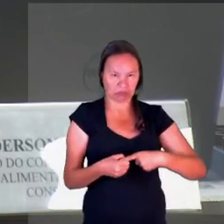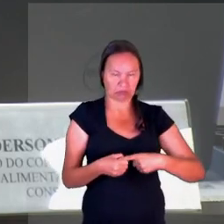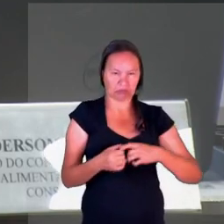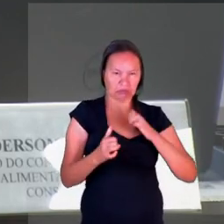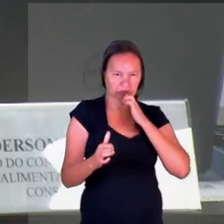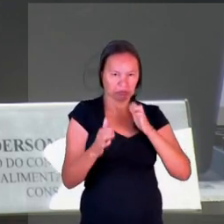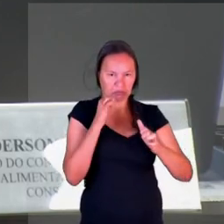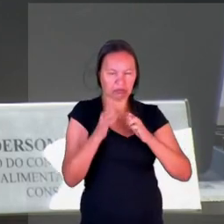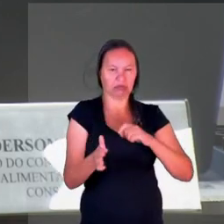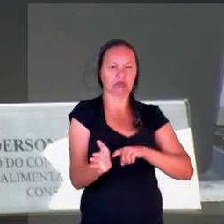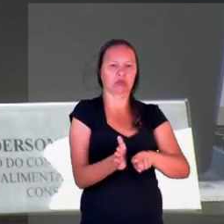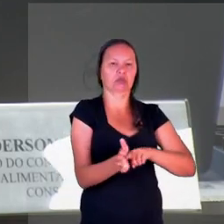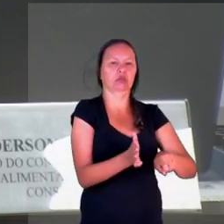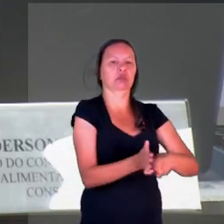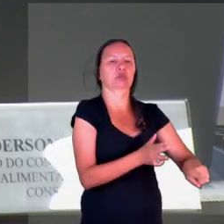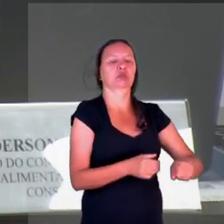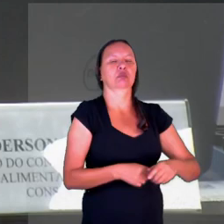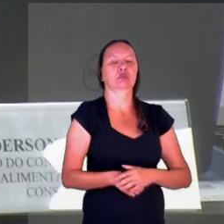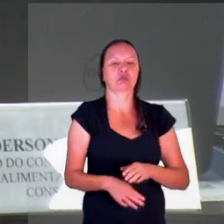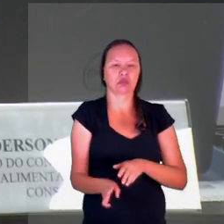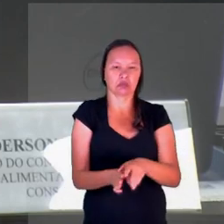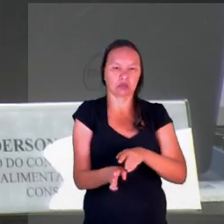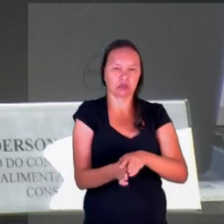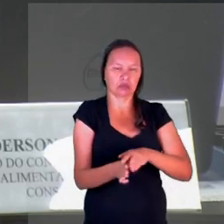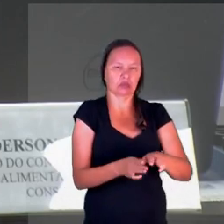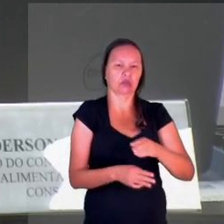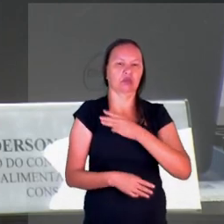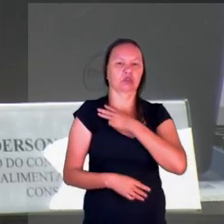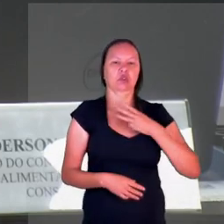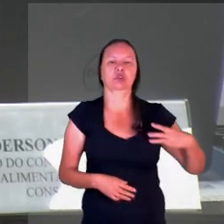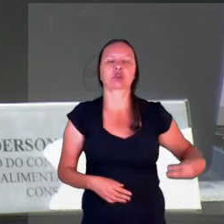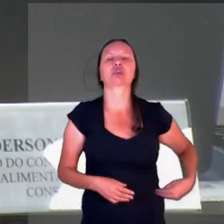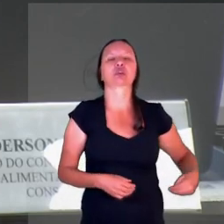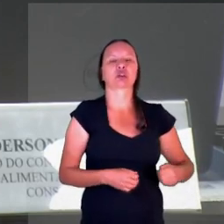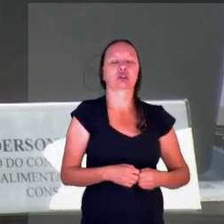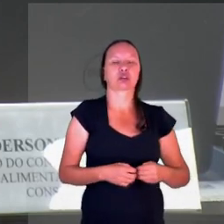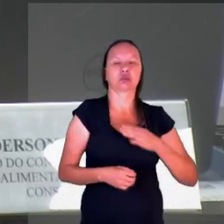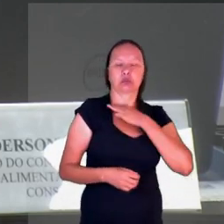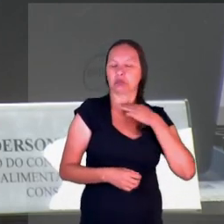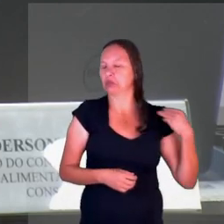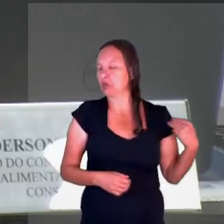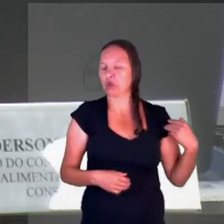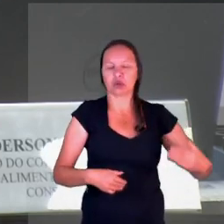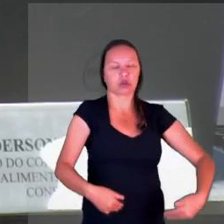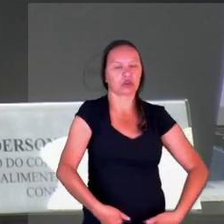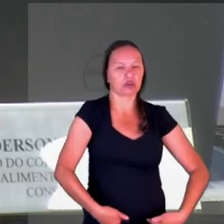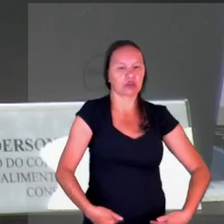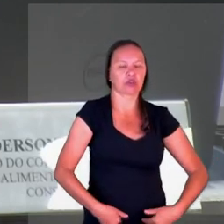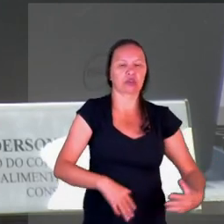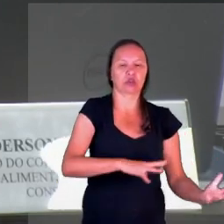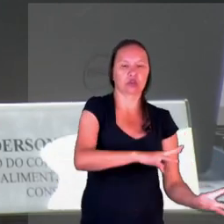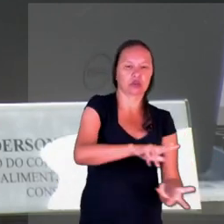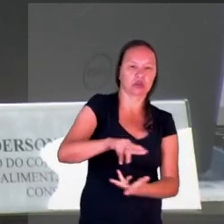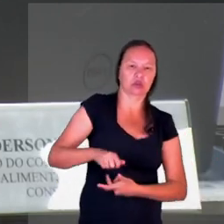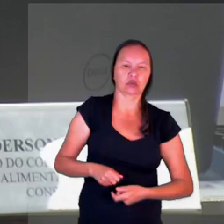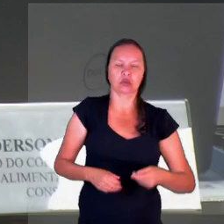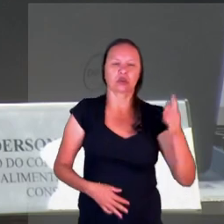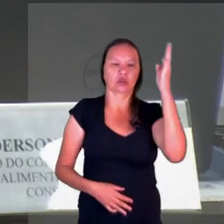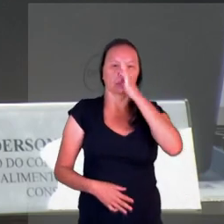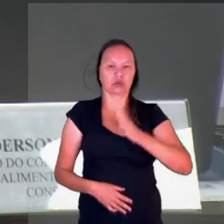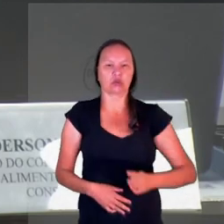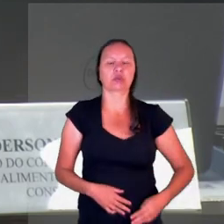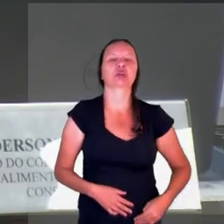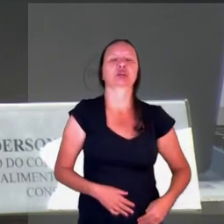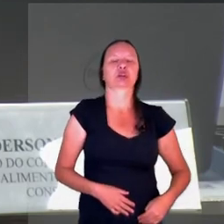né pelo conselho mesmo que estão morrendo de fome no mundo e e a maioria no Brasil não é diferente as